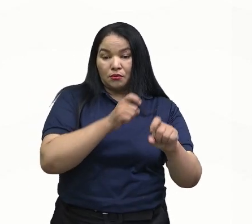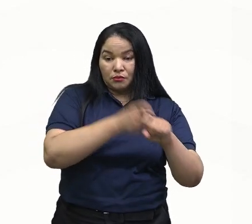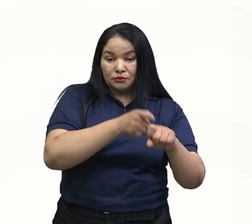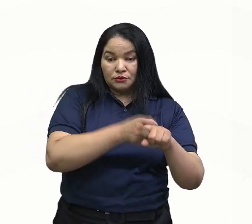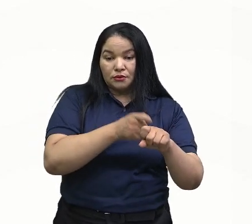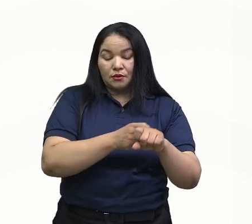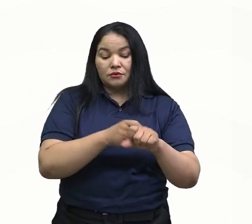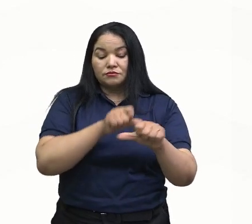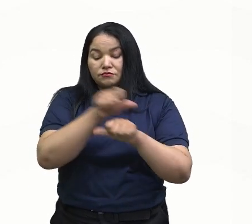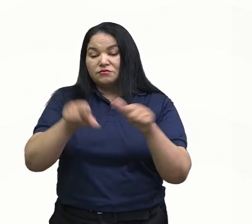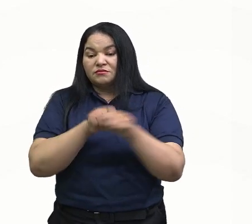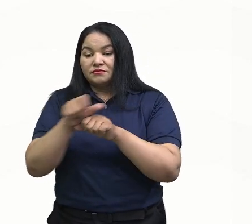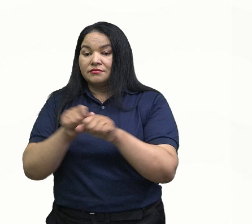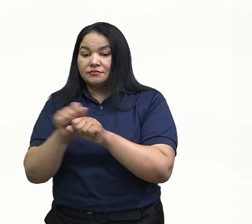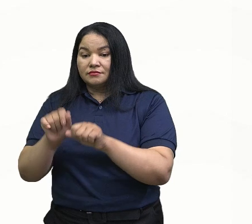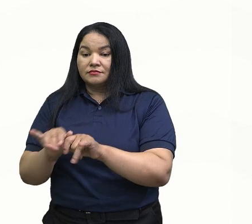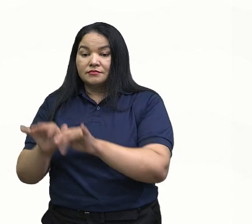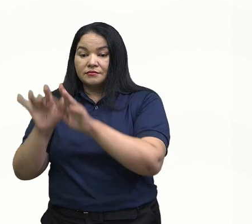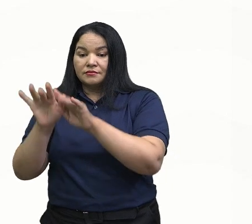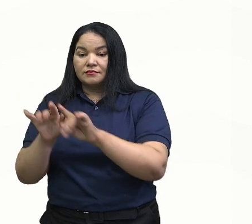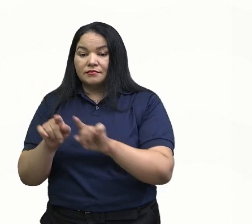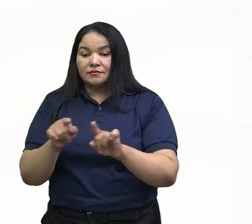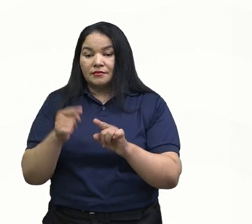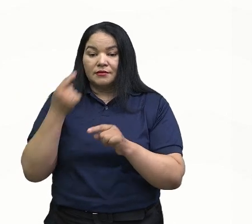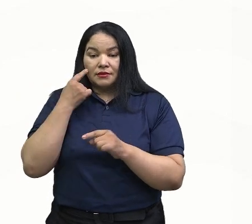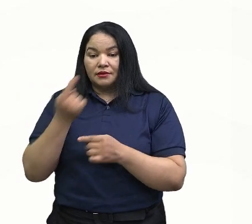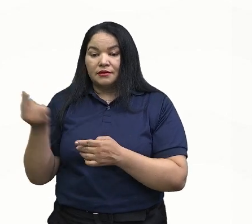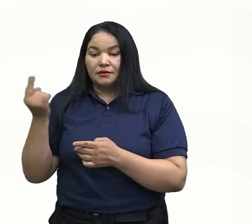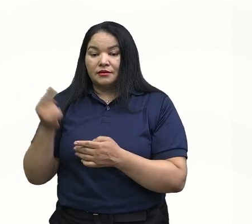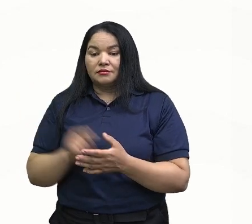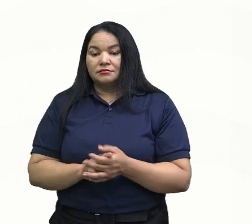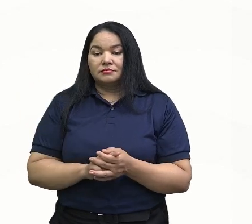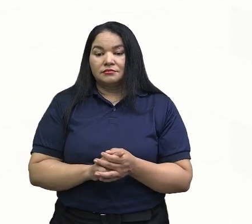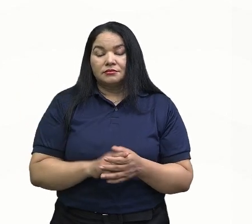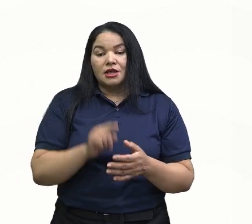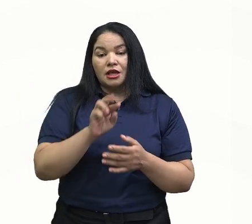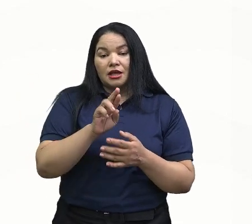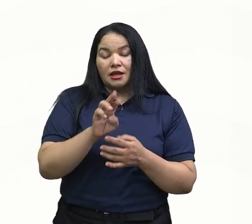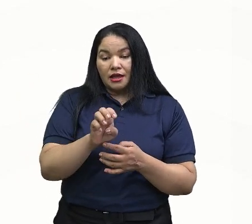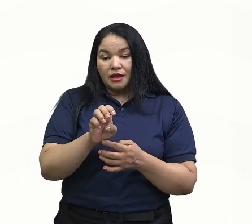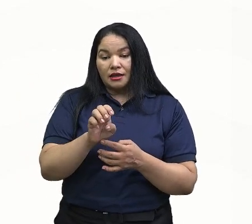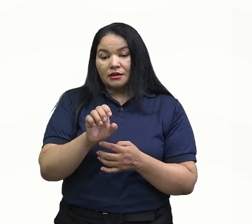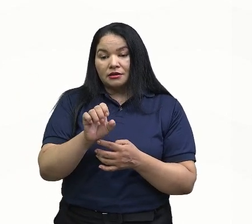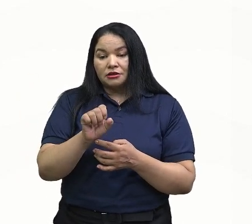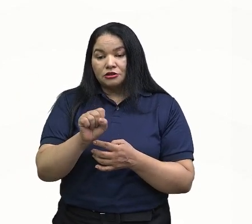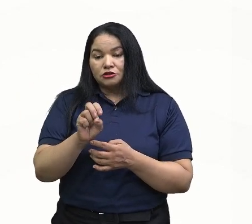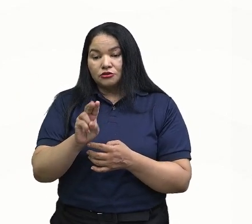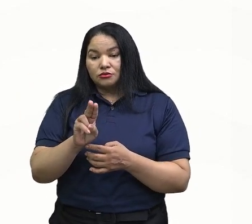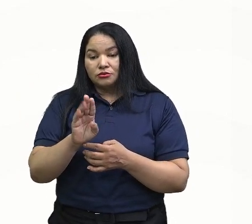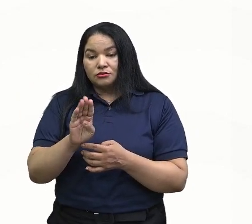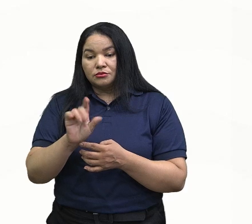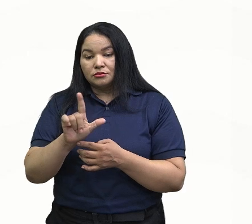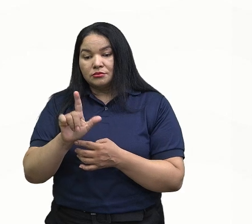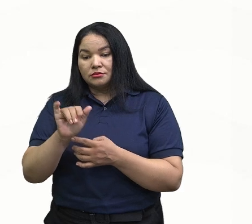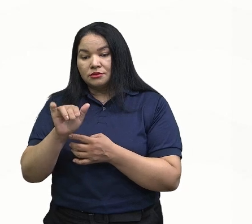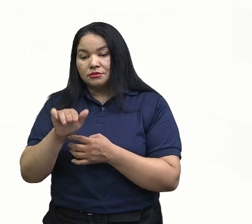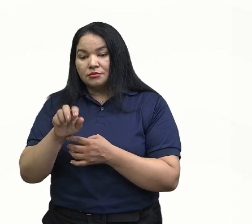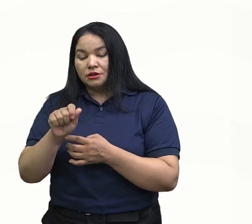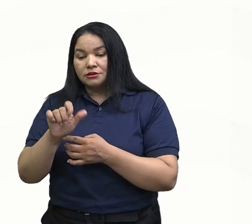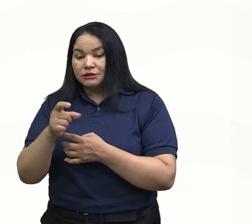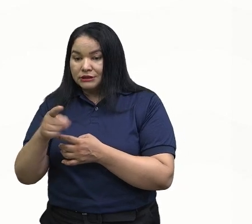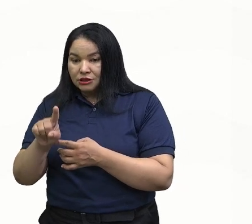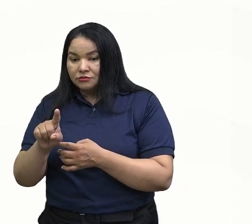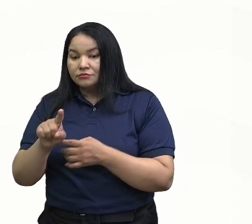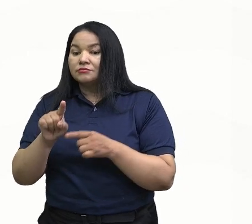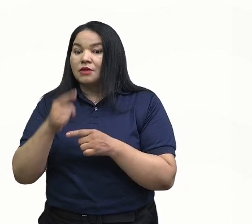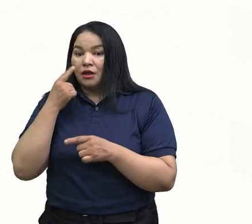alguns livros pode vir como ressublimação. Então é importante prestar atenção nessa